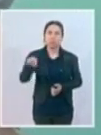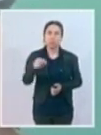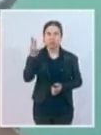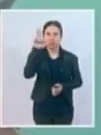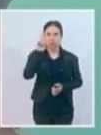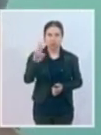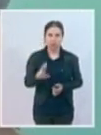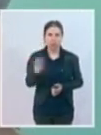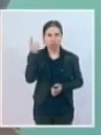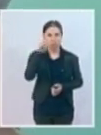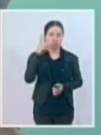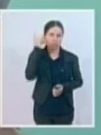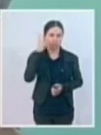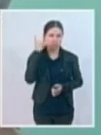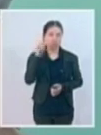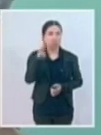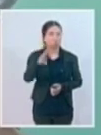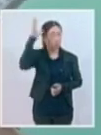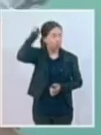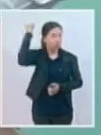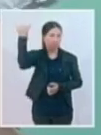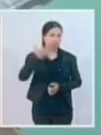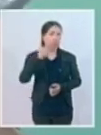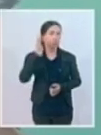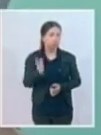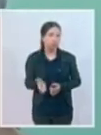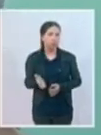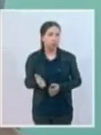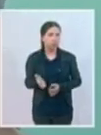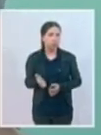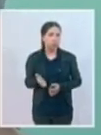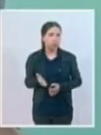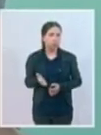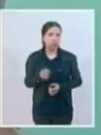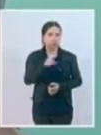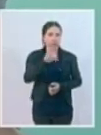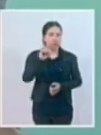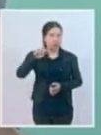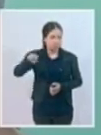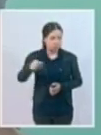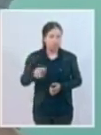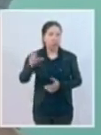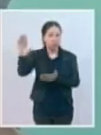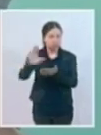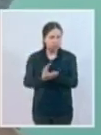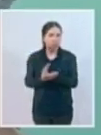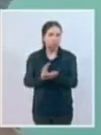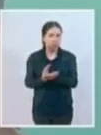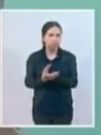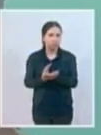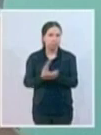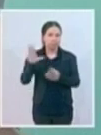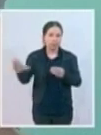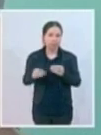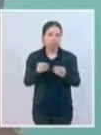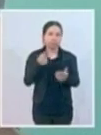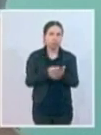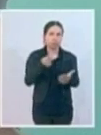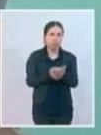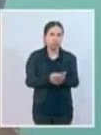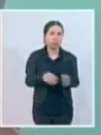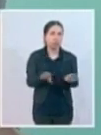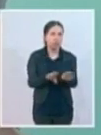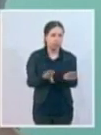o Wellington já citou para mim, ele pretende mandar para nós mais 500.000, e considerando as emendas impositivas do vereador, eu